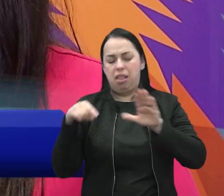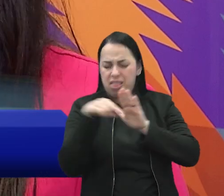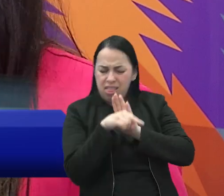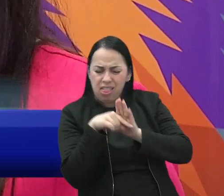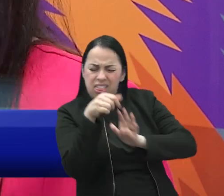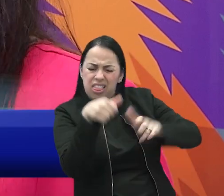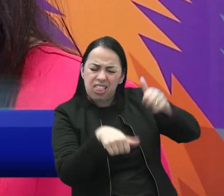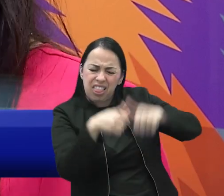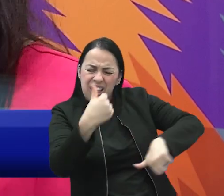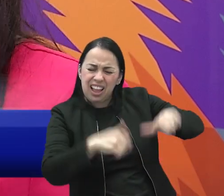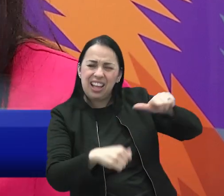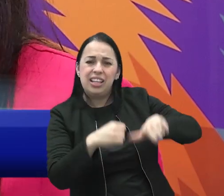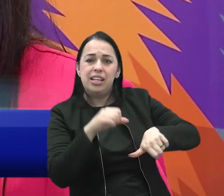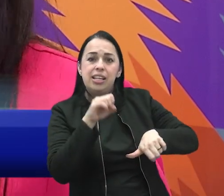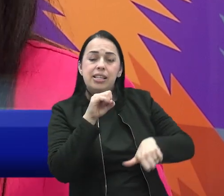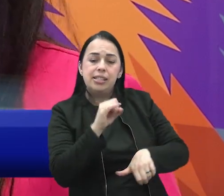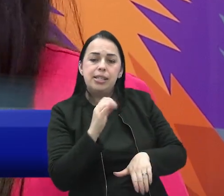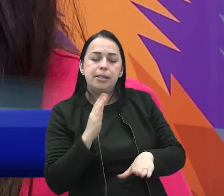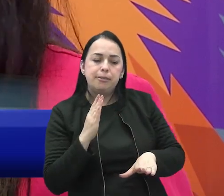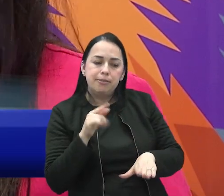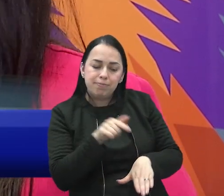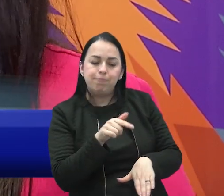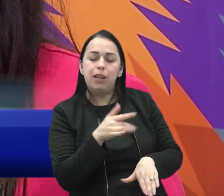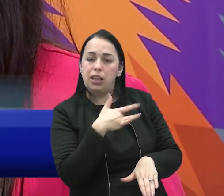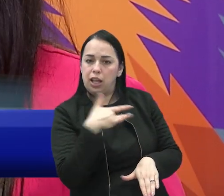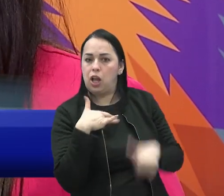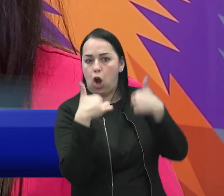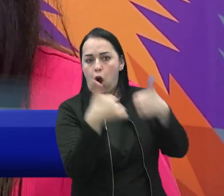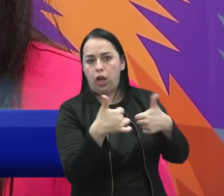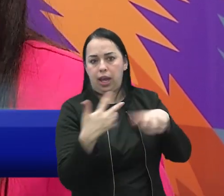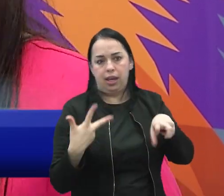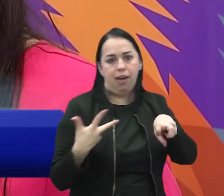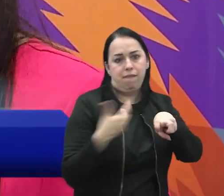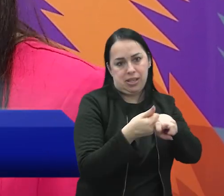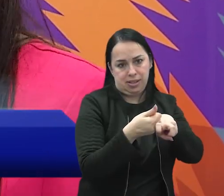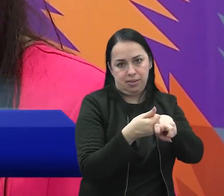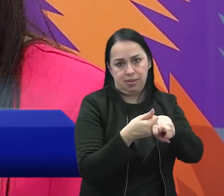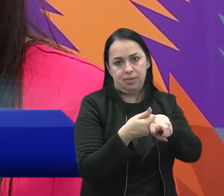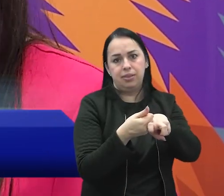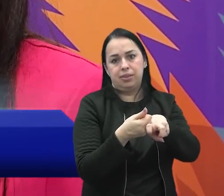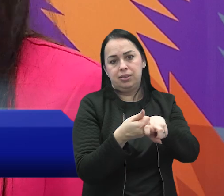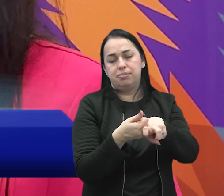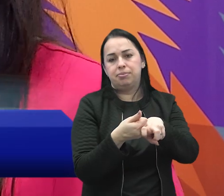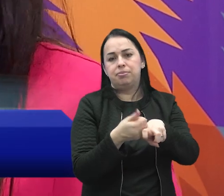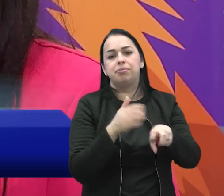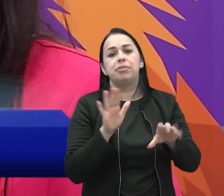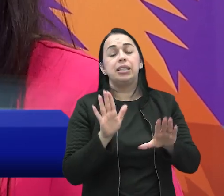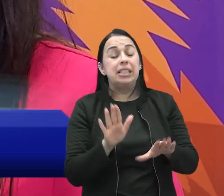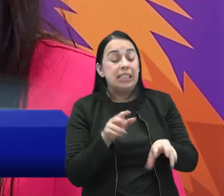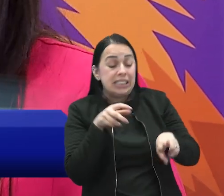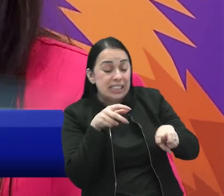também os parâmetros clínicos, a avaliação geral do paciente. Se a gente considerar esse paciente saudável, ele está apto à vacinação,